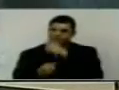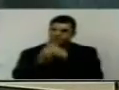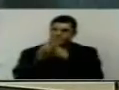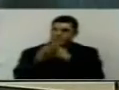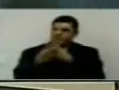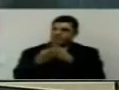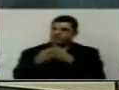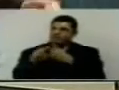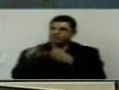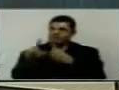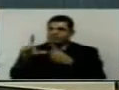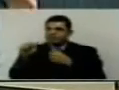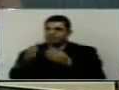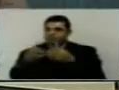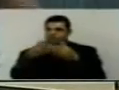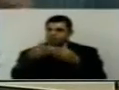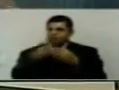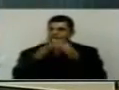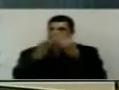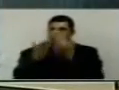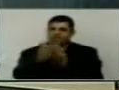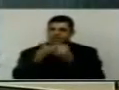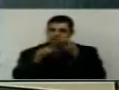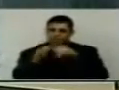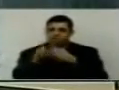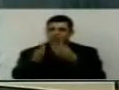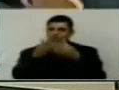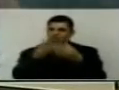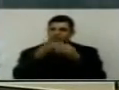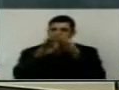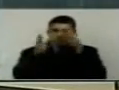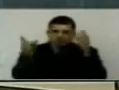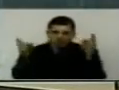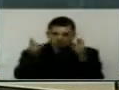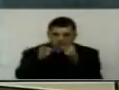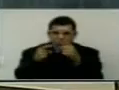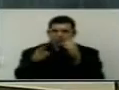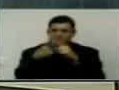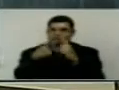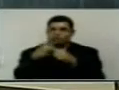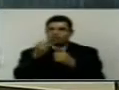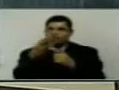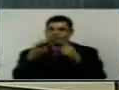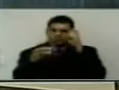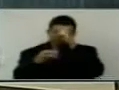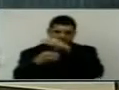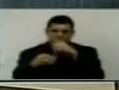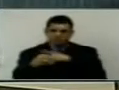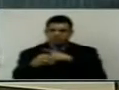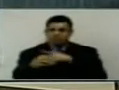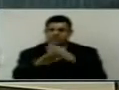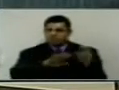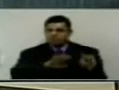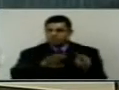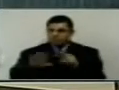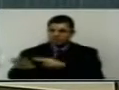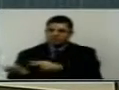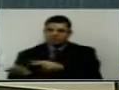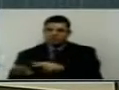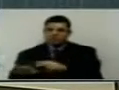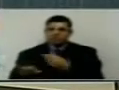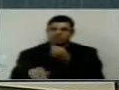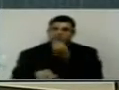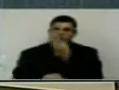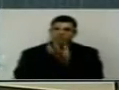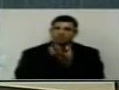vezes com o irmão Lauro, pedir para abater os juros, pedir para diminuir, por conta das dificuldades que a gente passava.